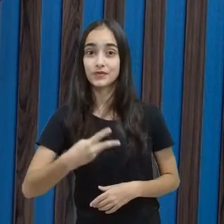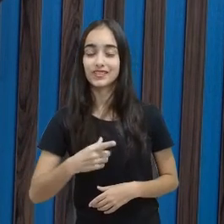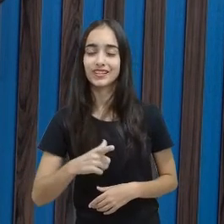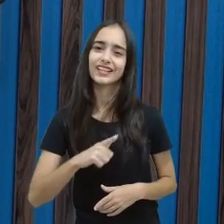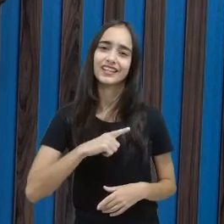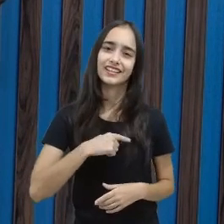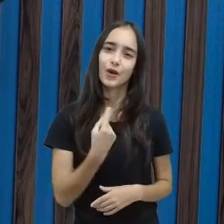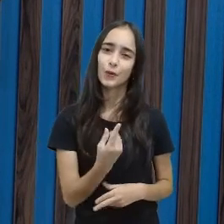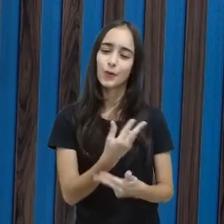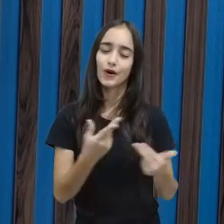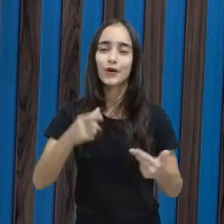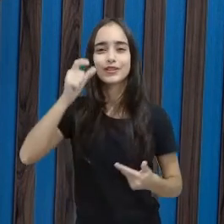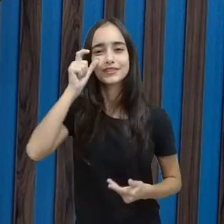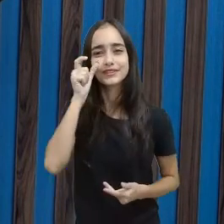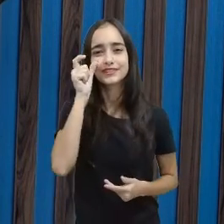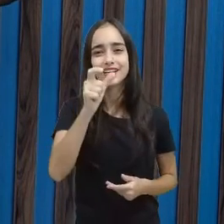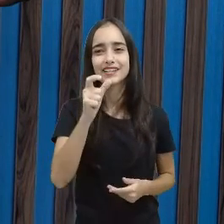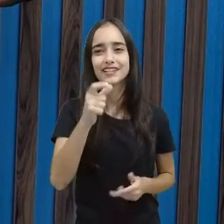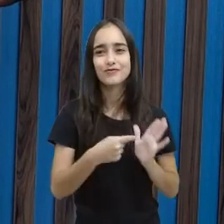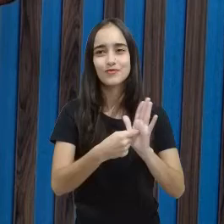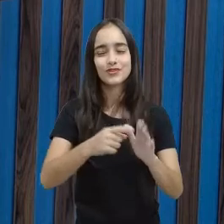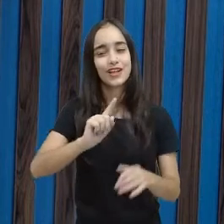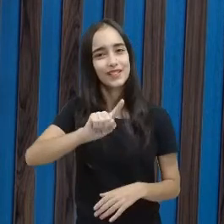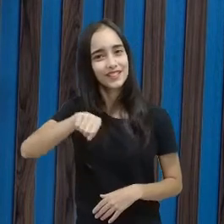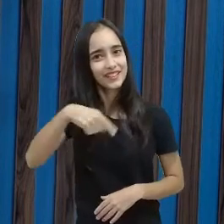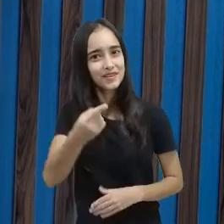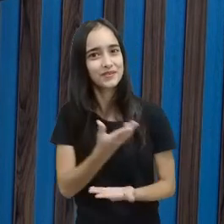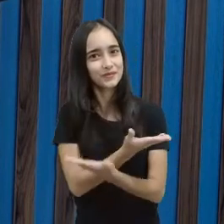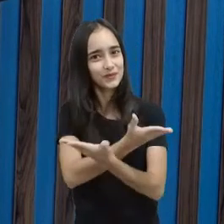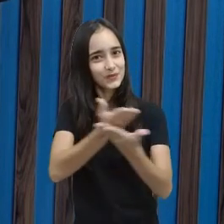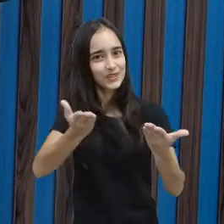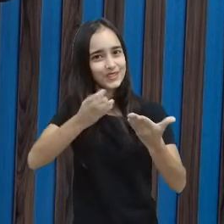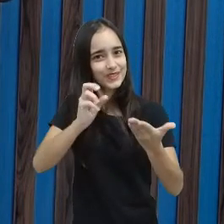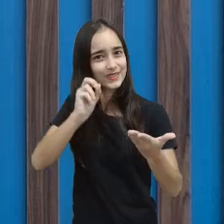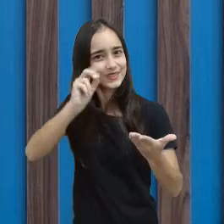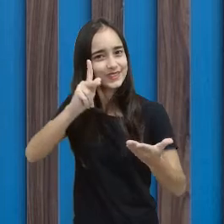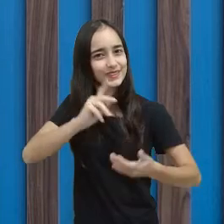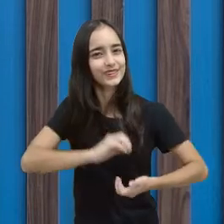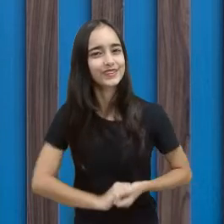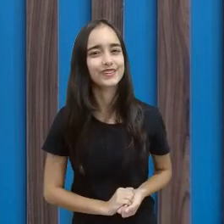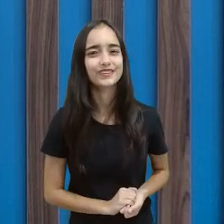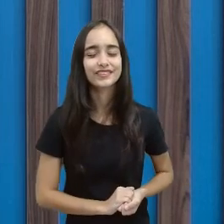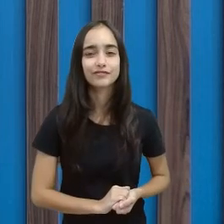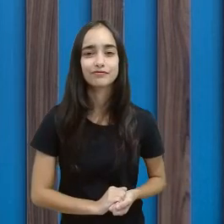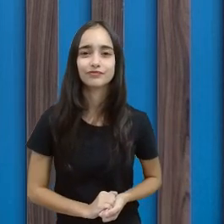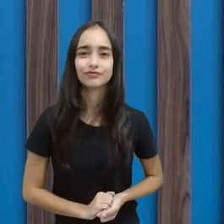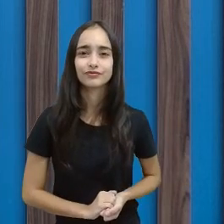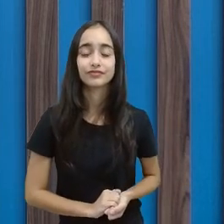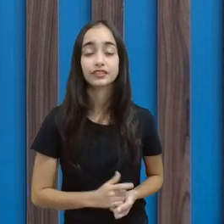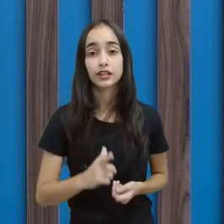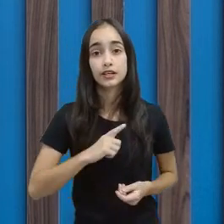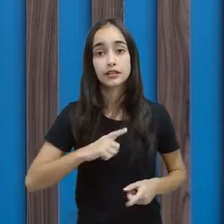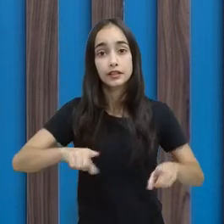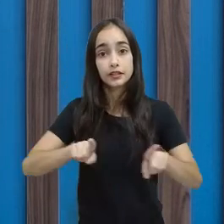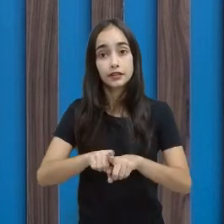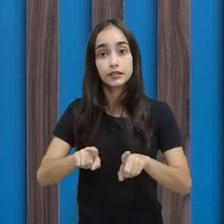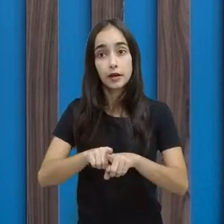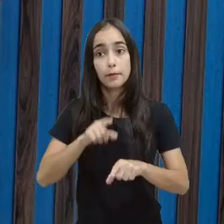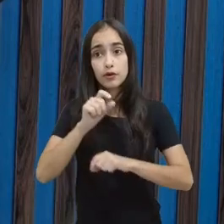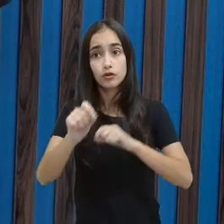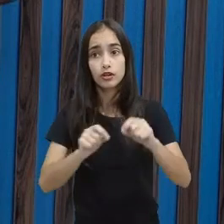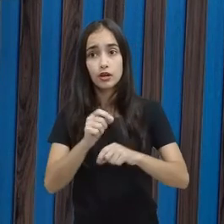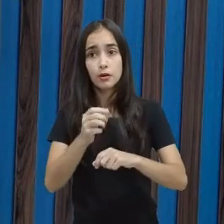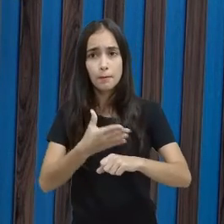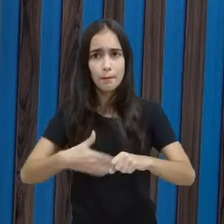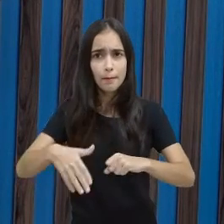vocês na próxima aula. Mas aí, ó... Do rato Não, tem até esses pracinhas,